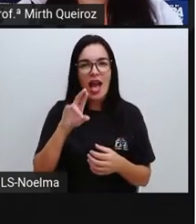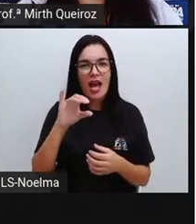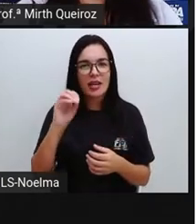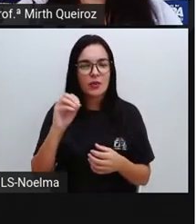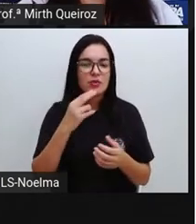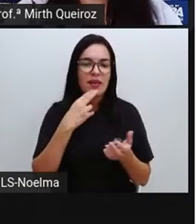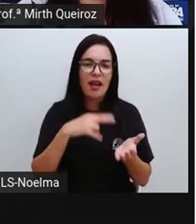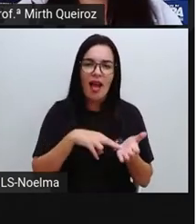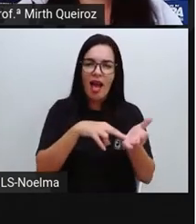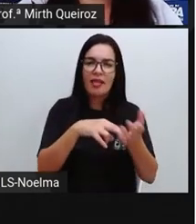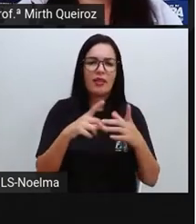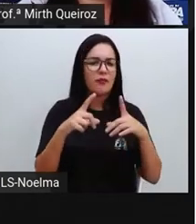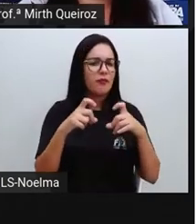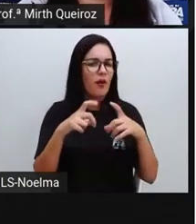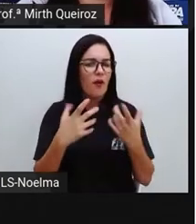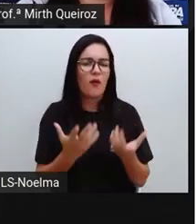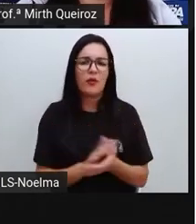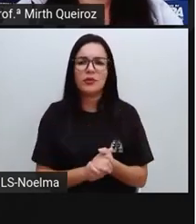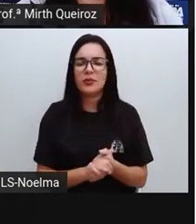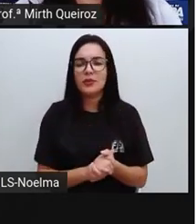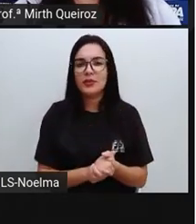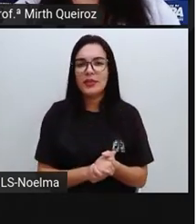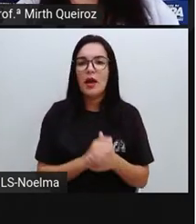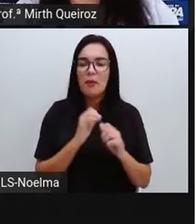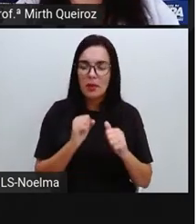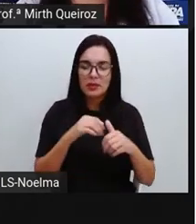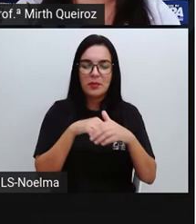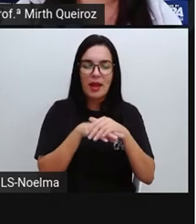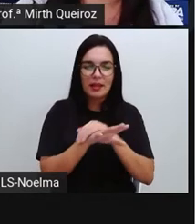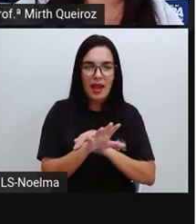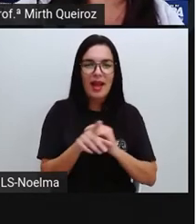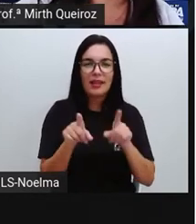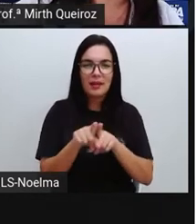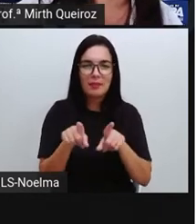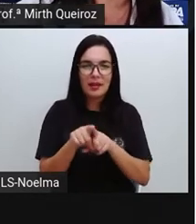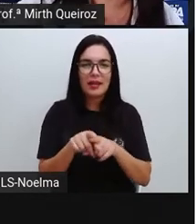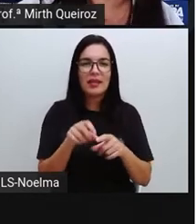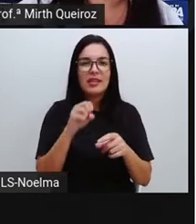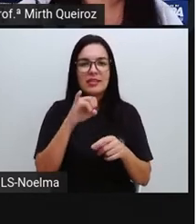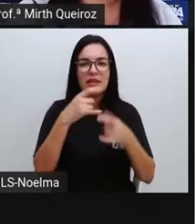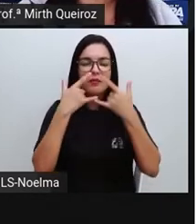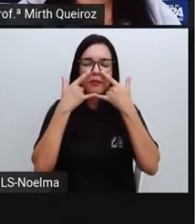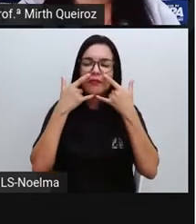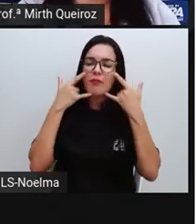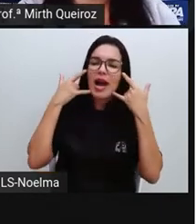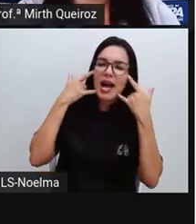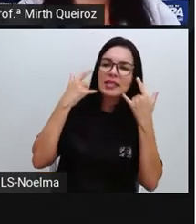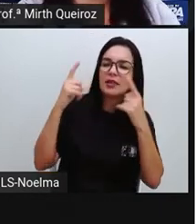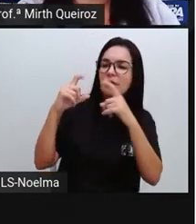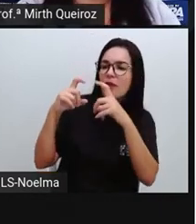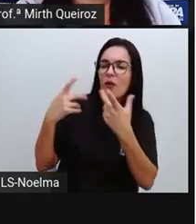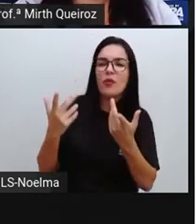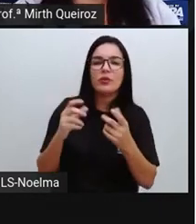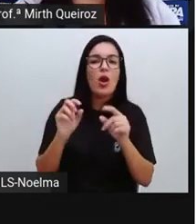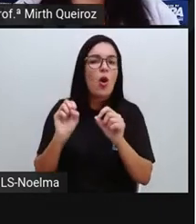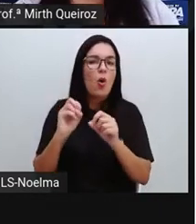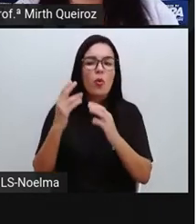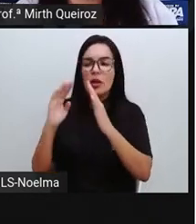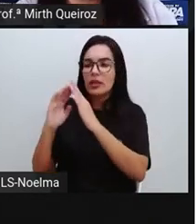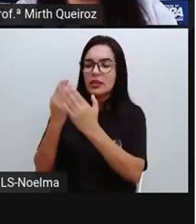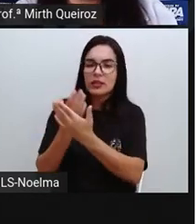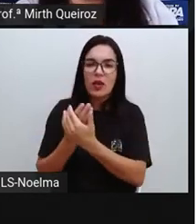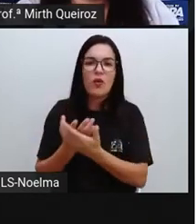para dar um toque especial à cápsula de vocês. Vocês de máscara, uma foto de vocês na escola, com seus colegas, certo? Com